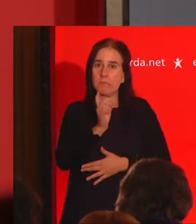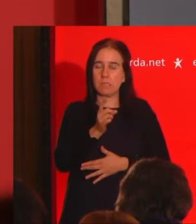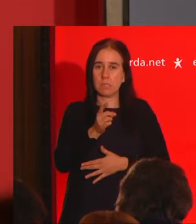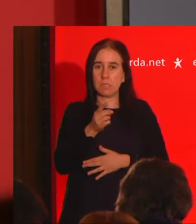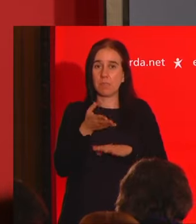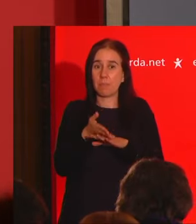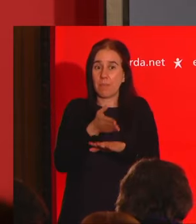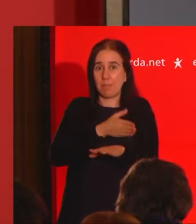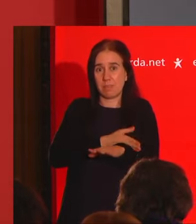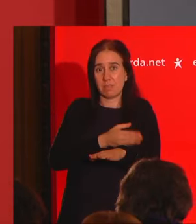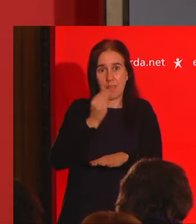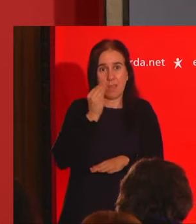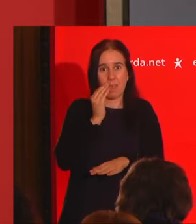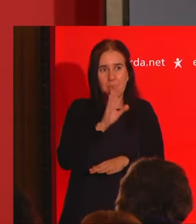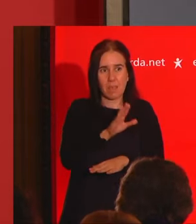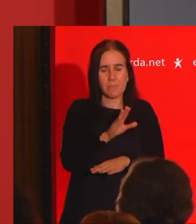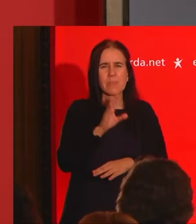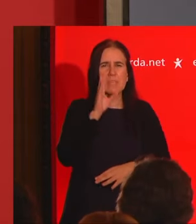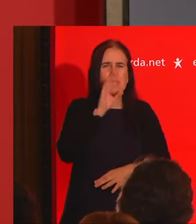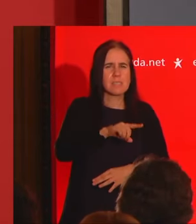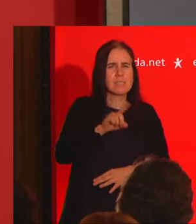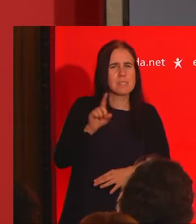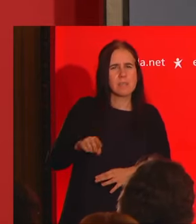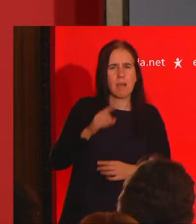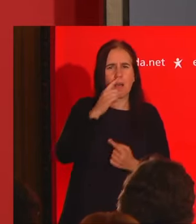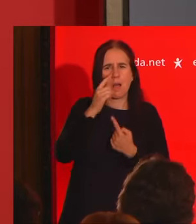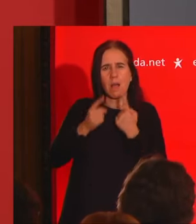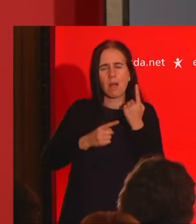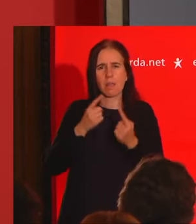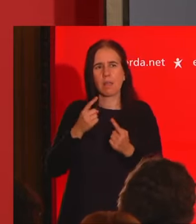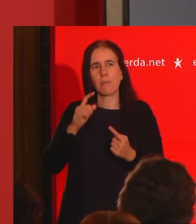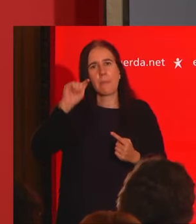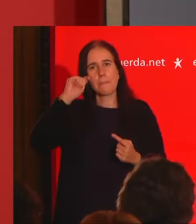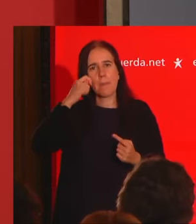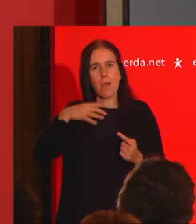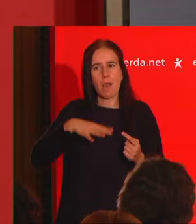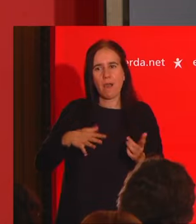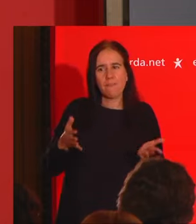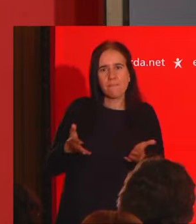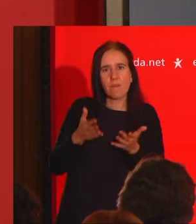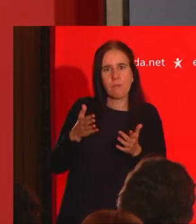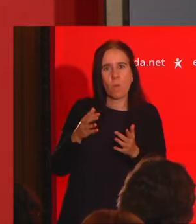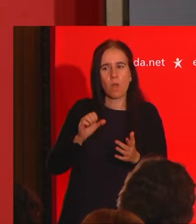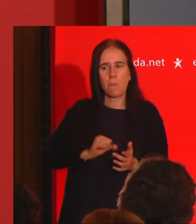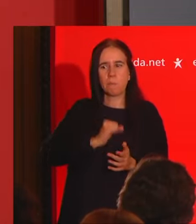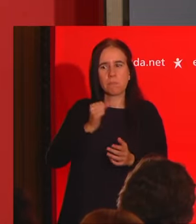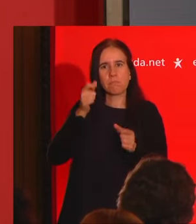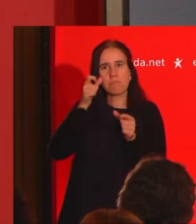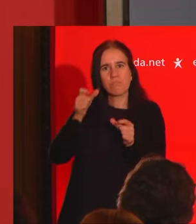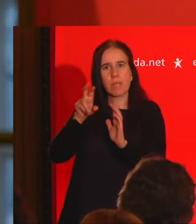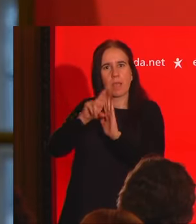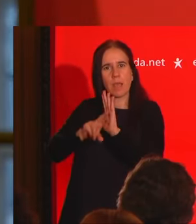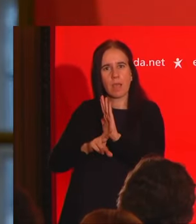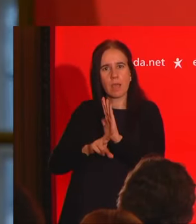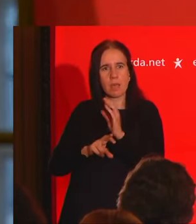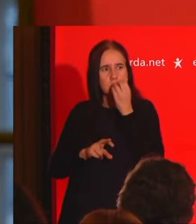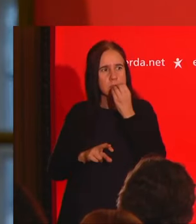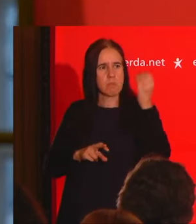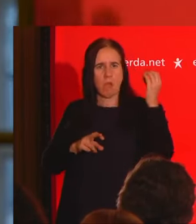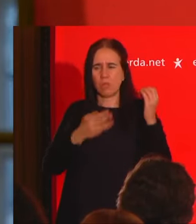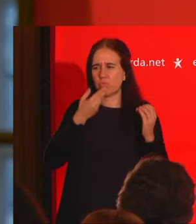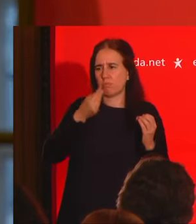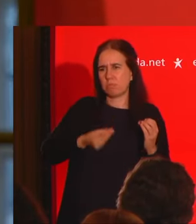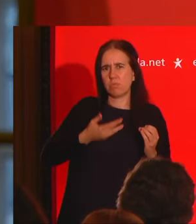como antes, sempre que alguém se atreve a pôr em causa as regras do assalto, virá quem grite